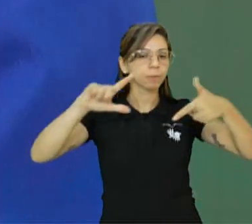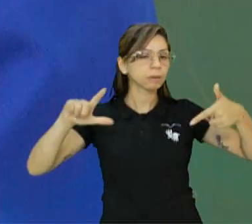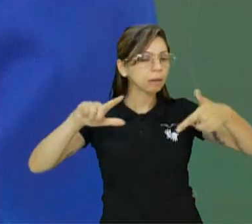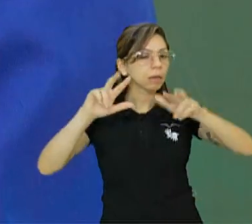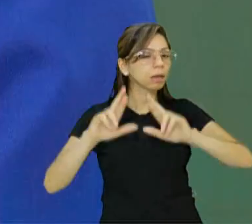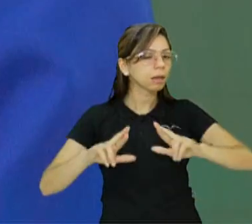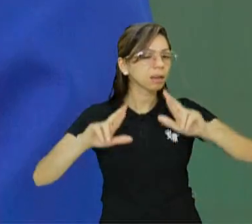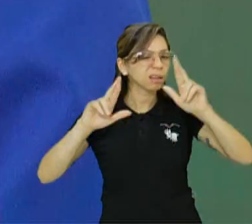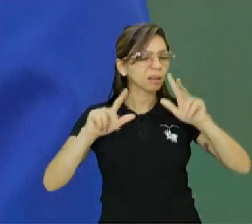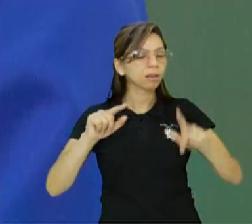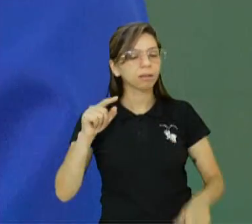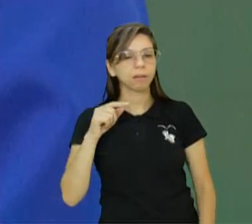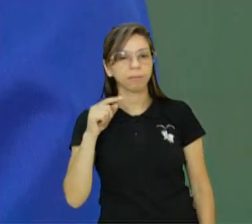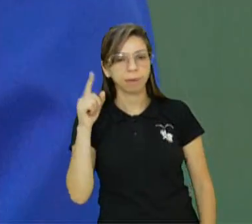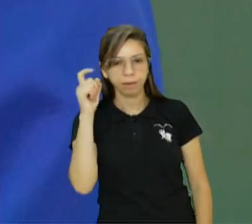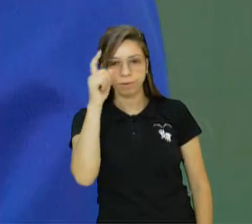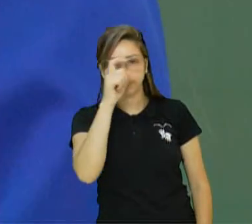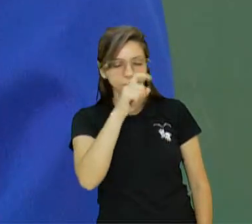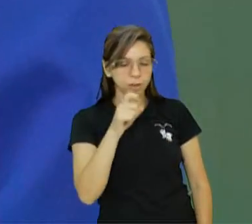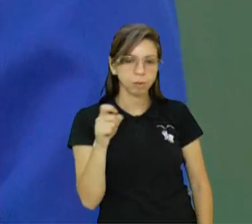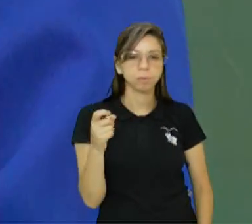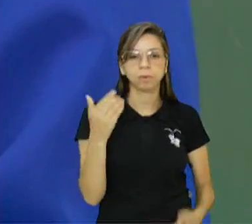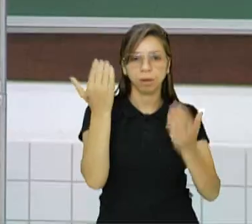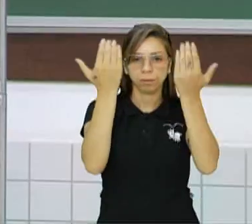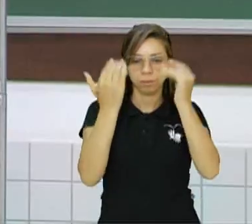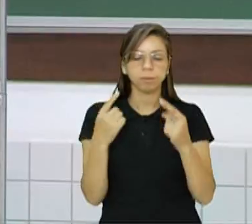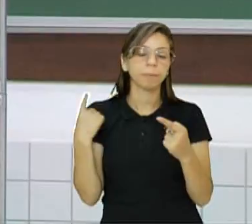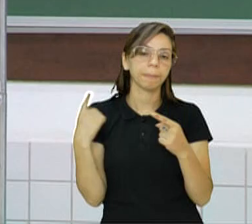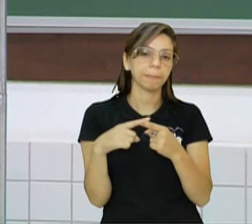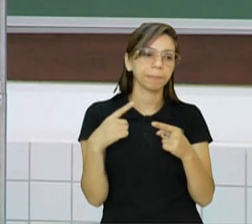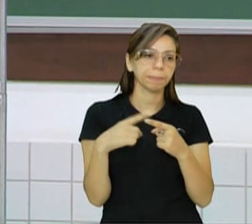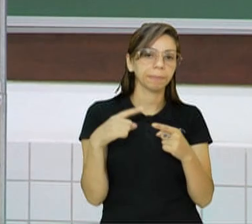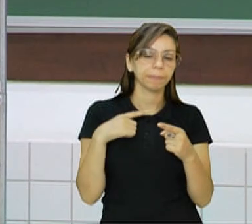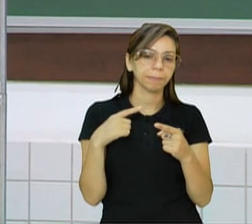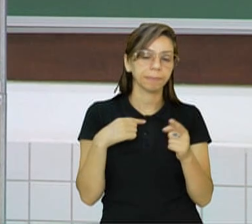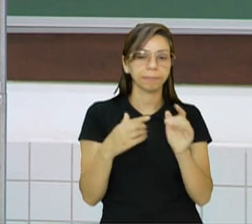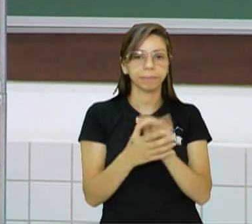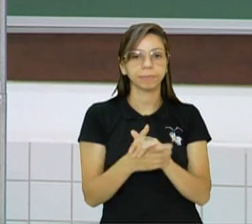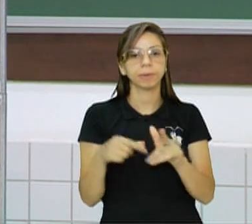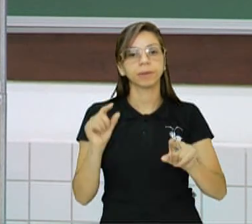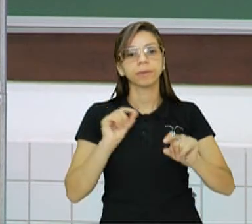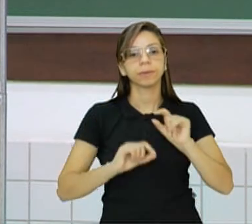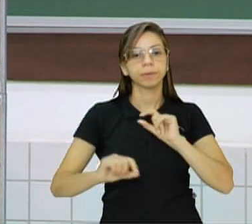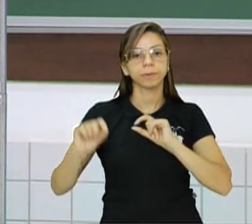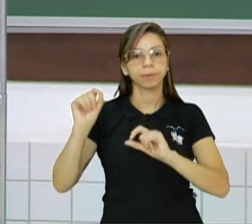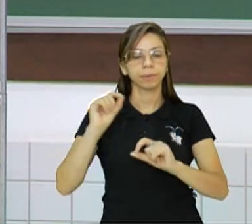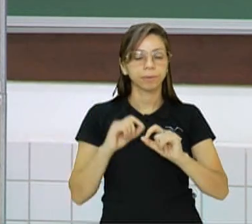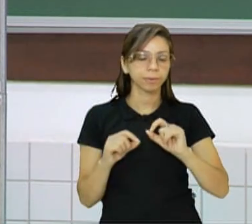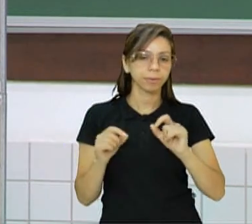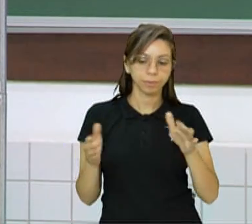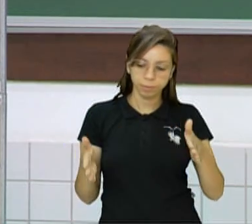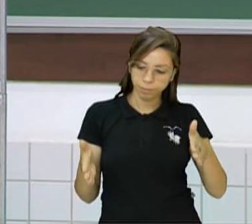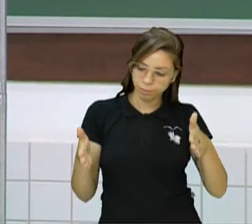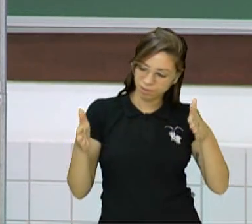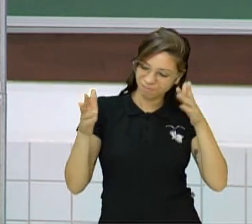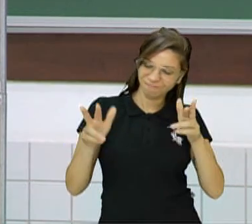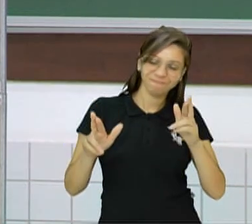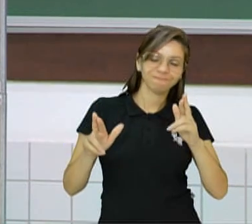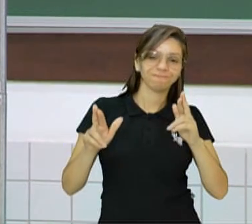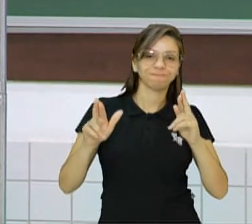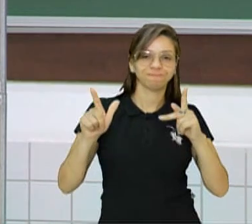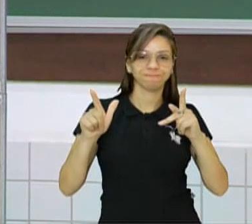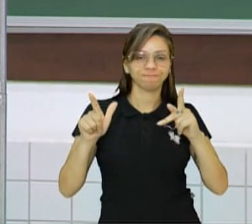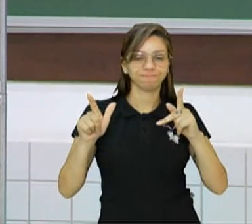mais difícil da gente estar analisando. Por quê? Porque ele tem partes ali um pouco mais